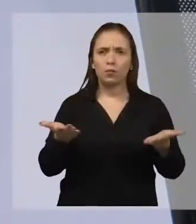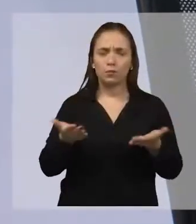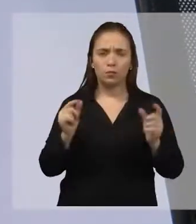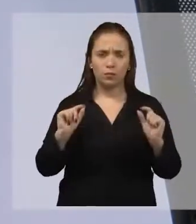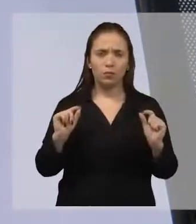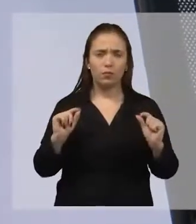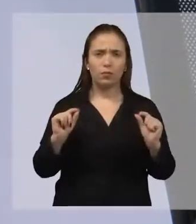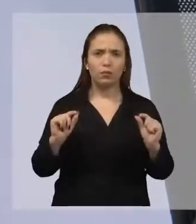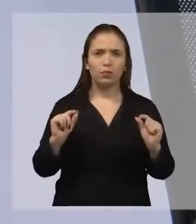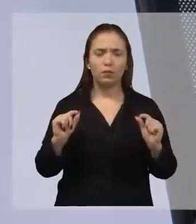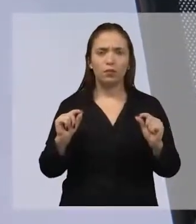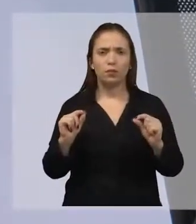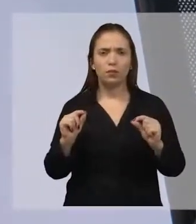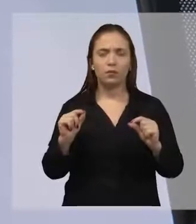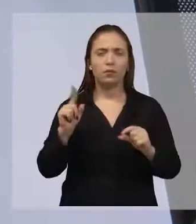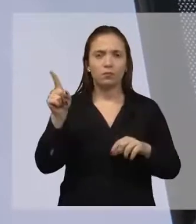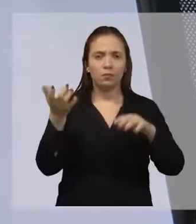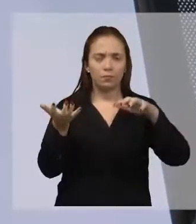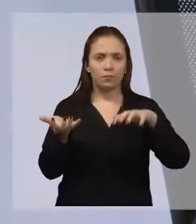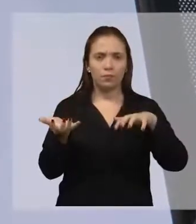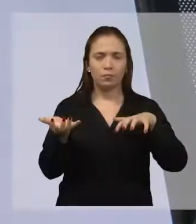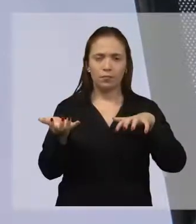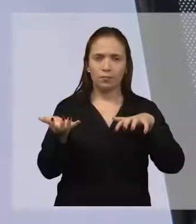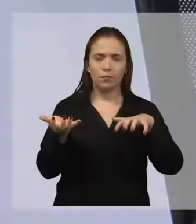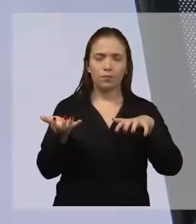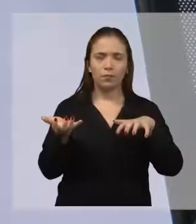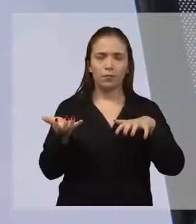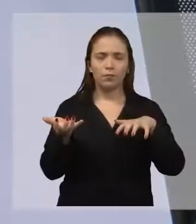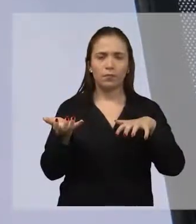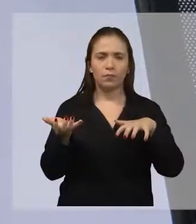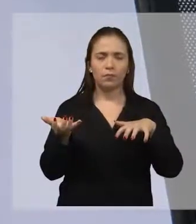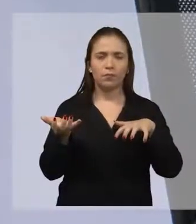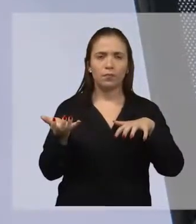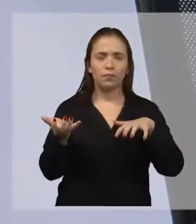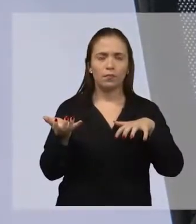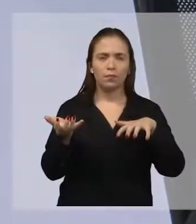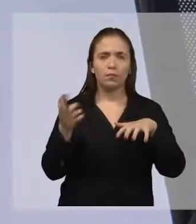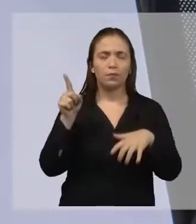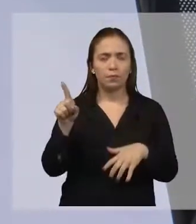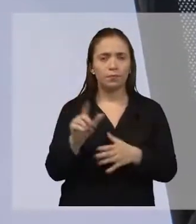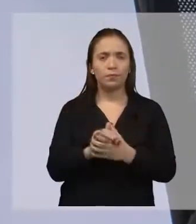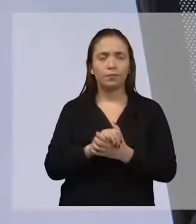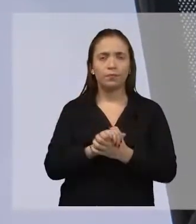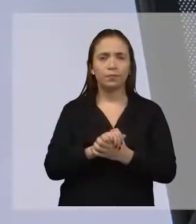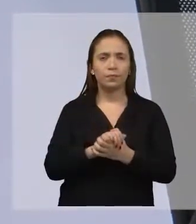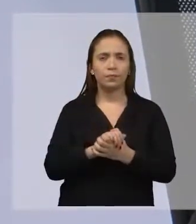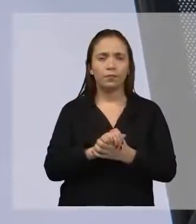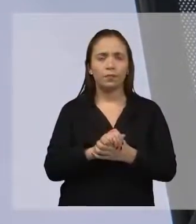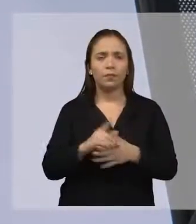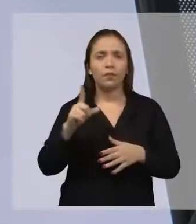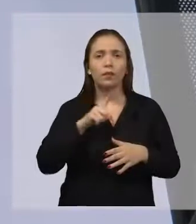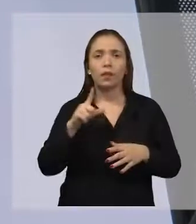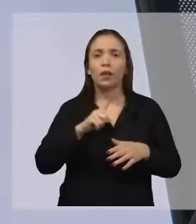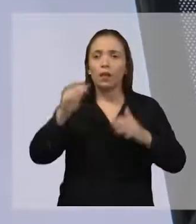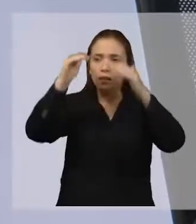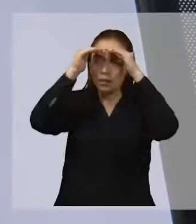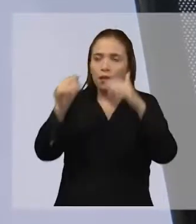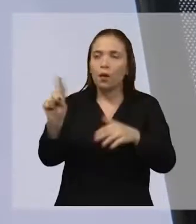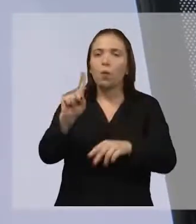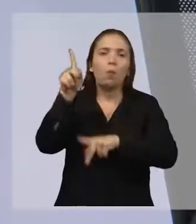Jacob Gorender, no livro O Escravismo Colonial Brasileiro, dizendo que era uma coisa peculiar. Não basta